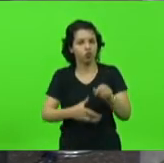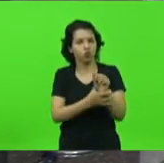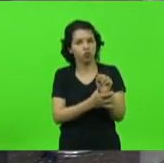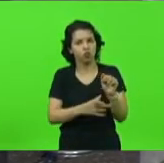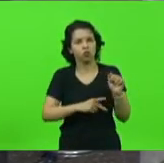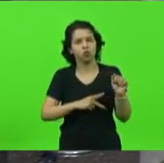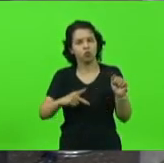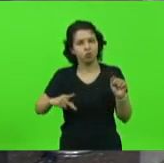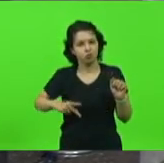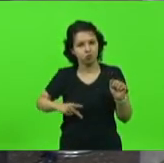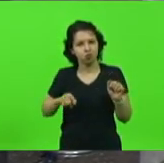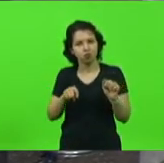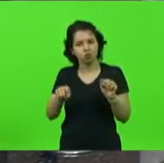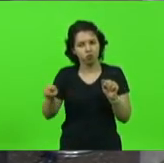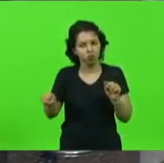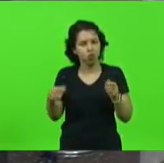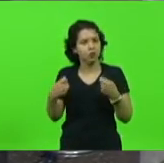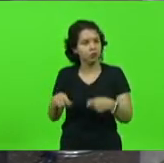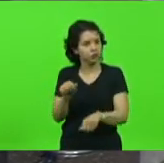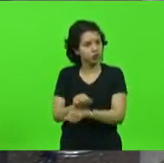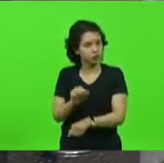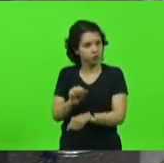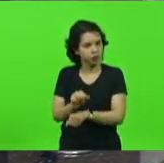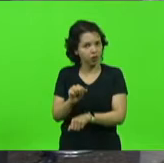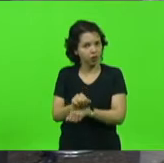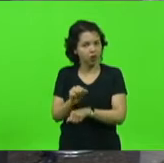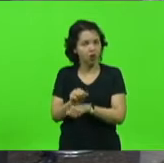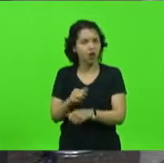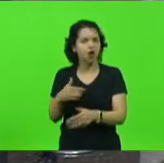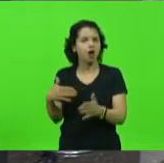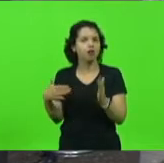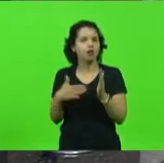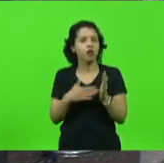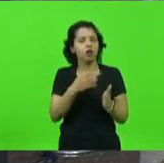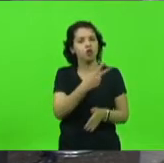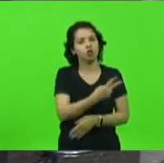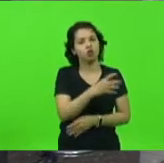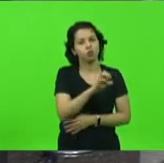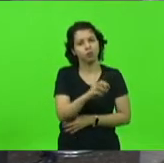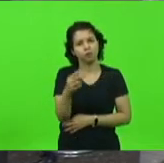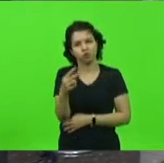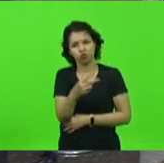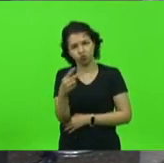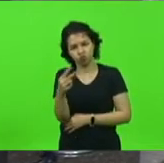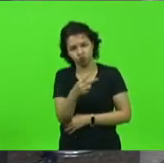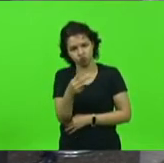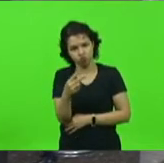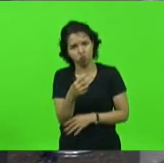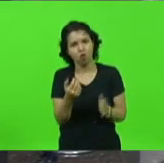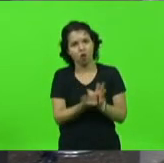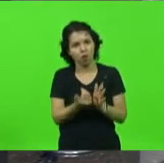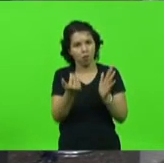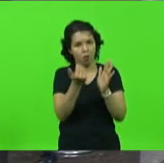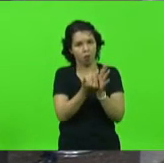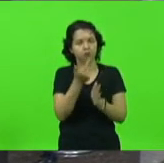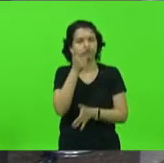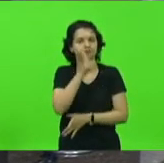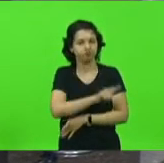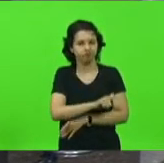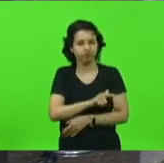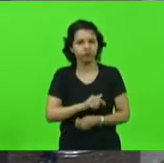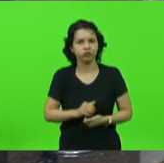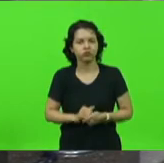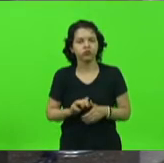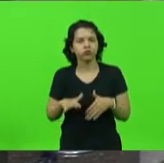pública tiveram que esperar até 2022 para terem seus aumentos. Então, é